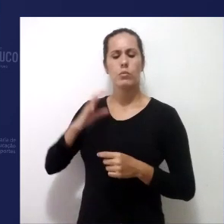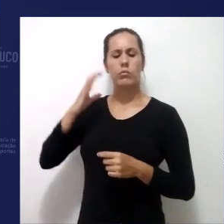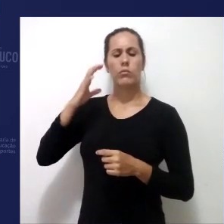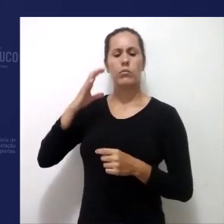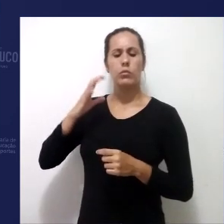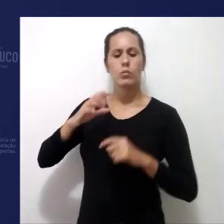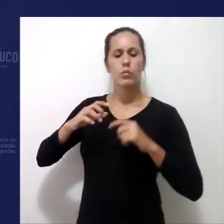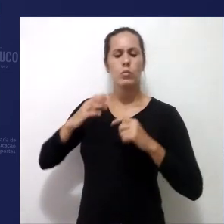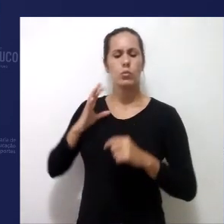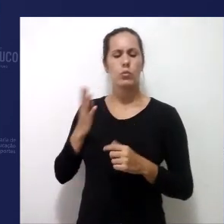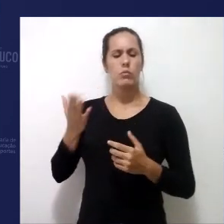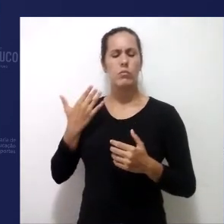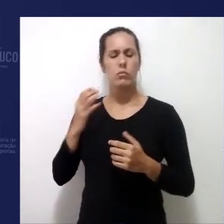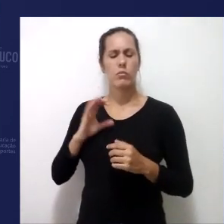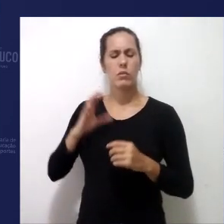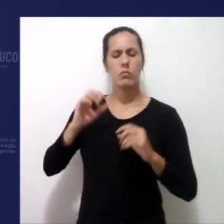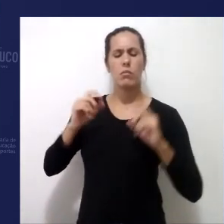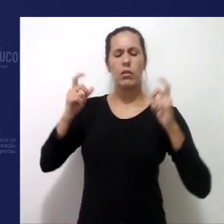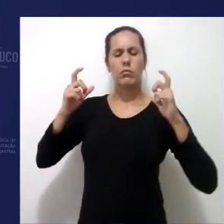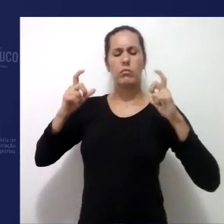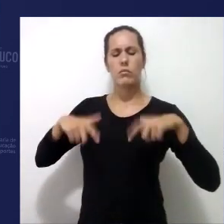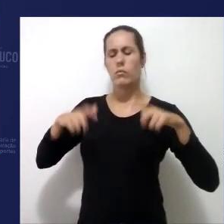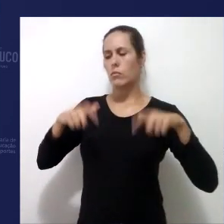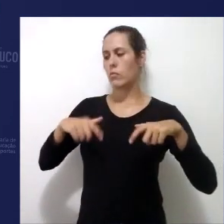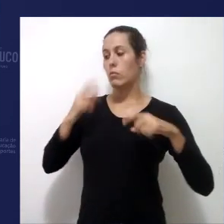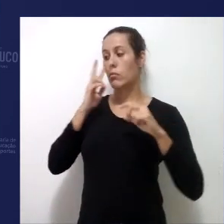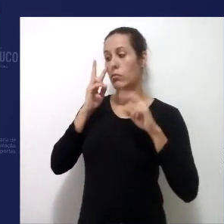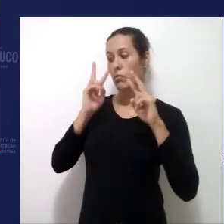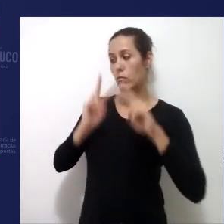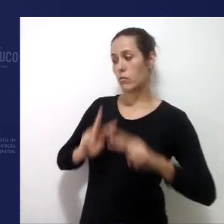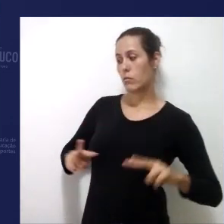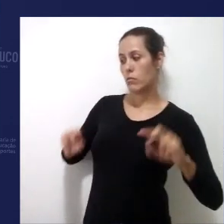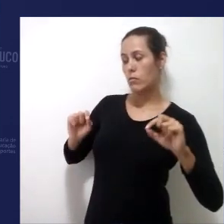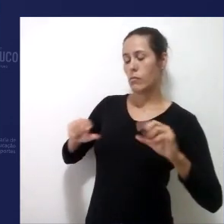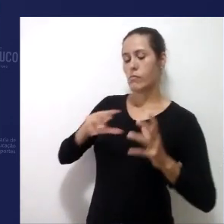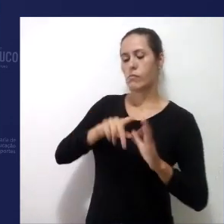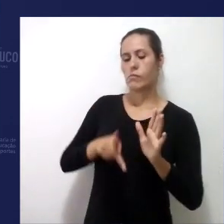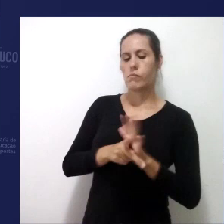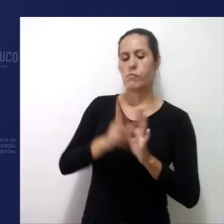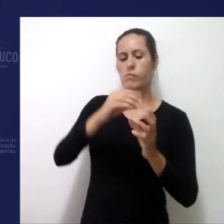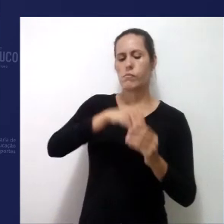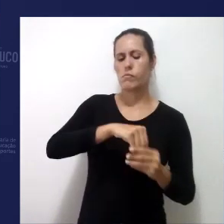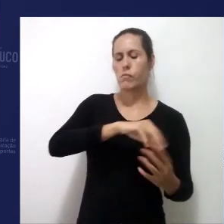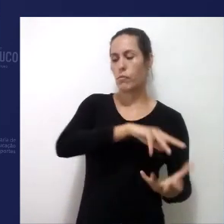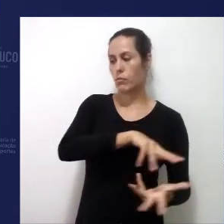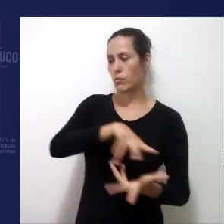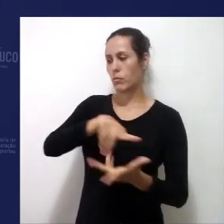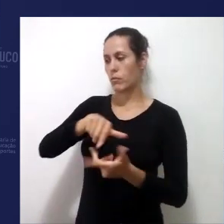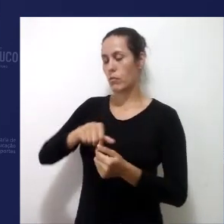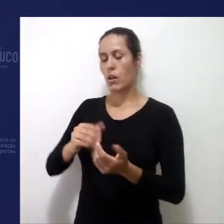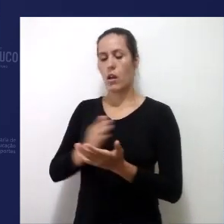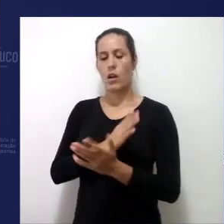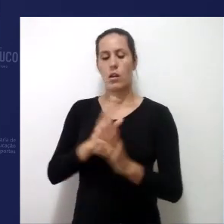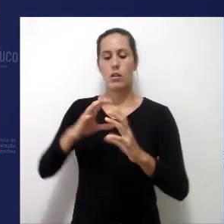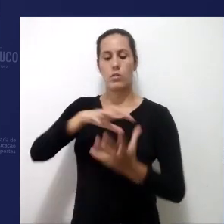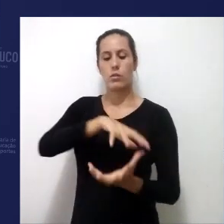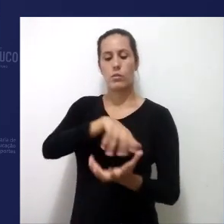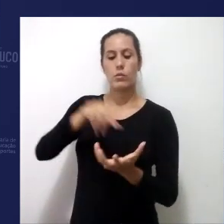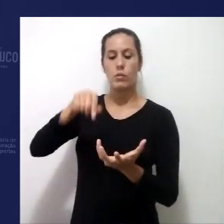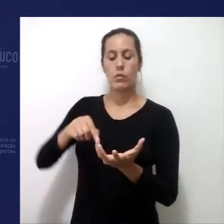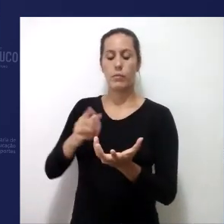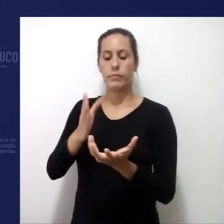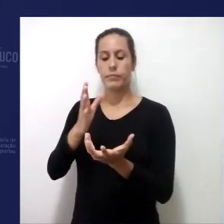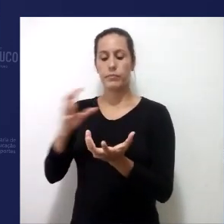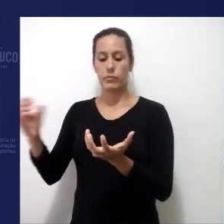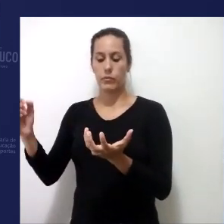clima local, né? Em relação à questão do eixo do nosso planeta, você pode observar na telinha que uma parte do nosso